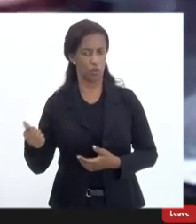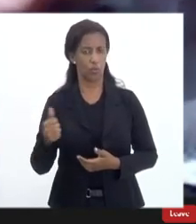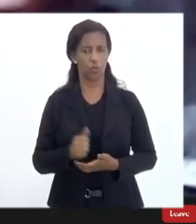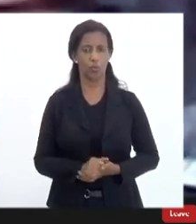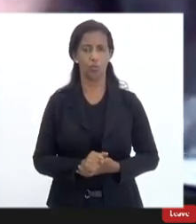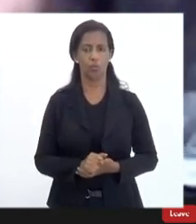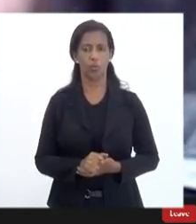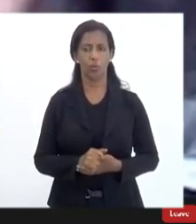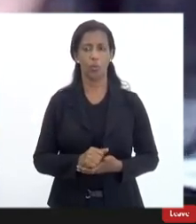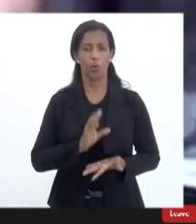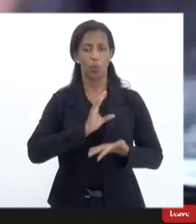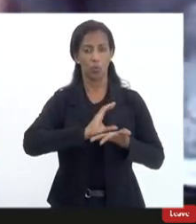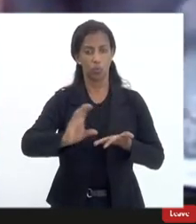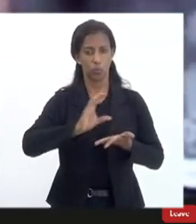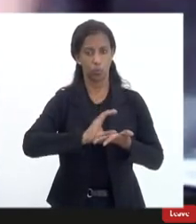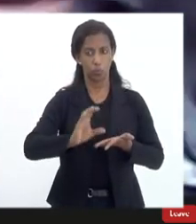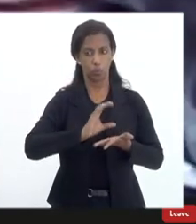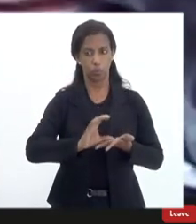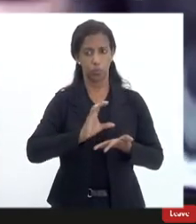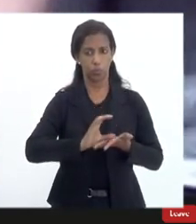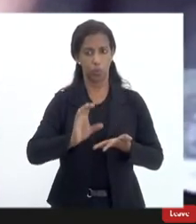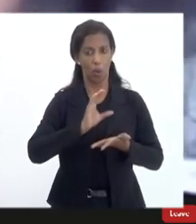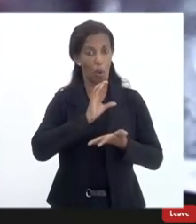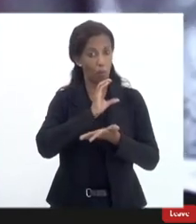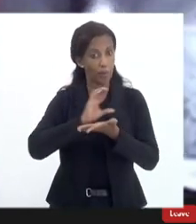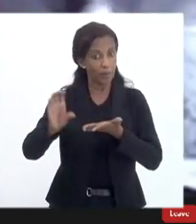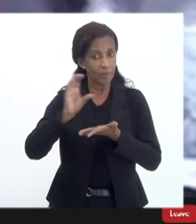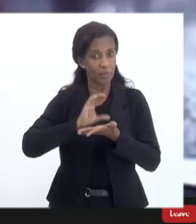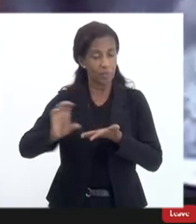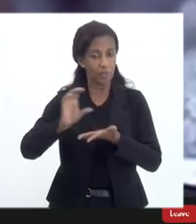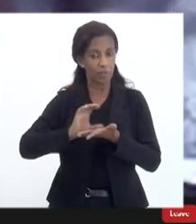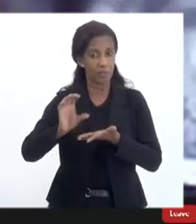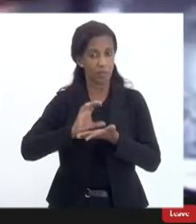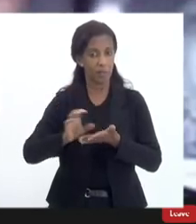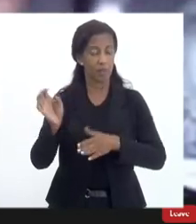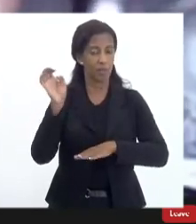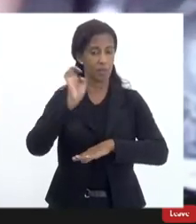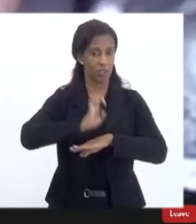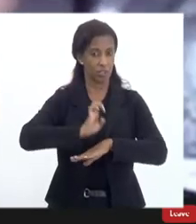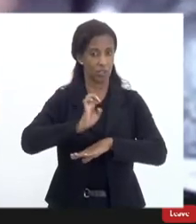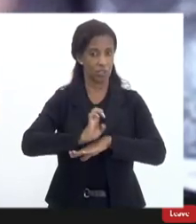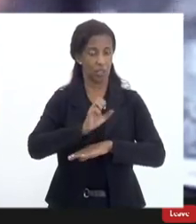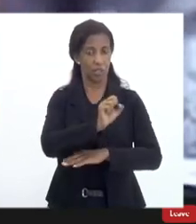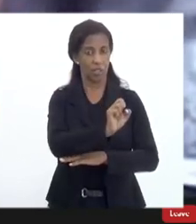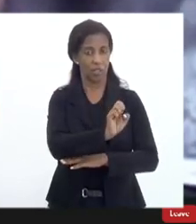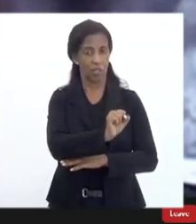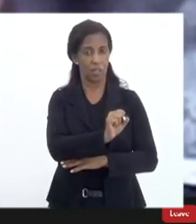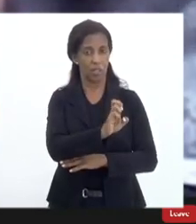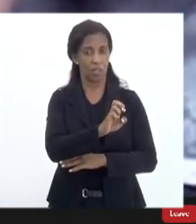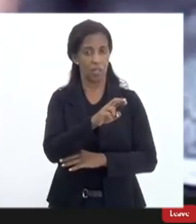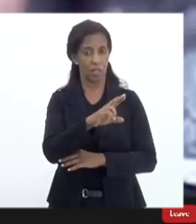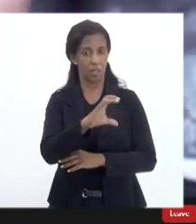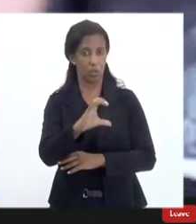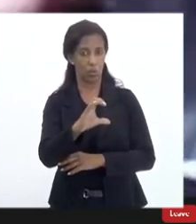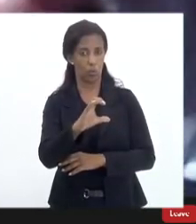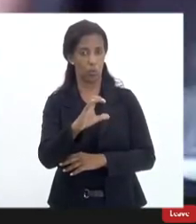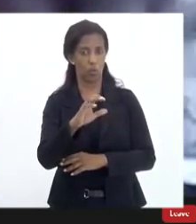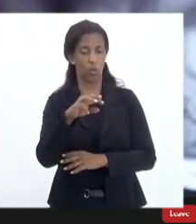os desembolsos relativos aos investimentos na rede de escolas da SEDUC chegam a